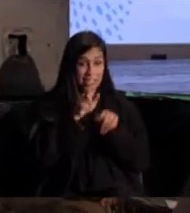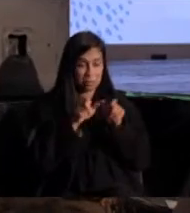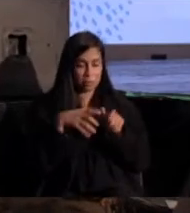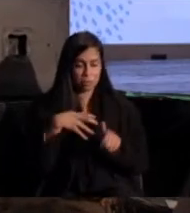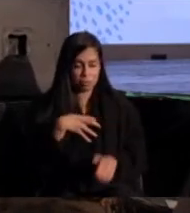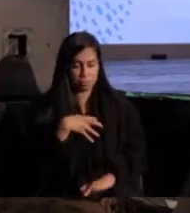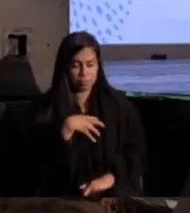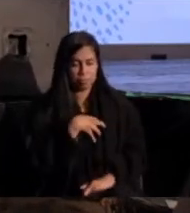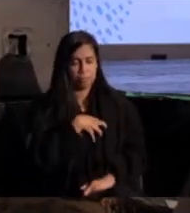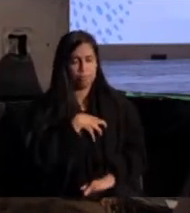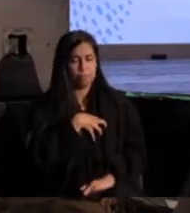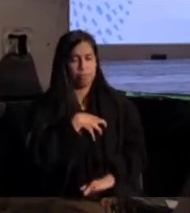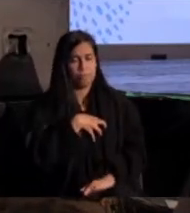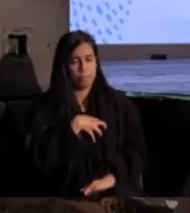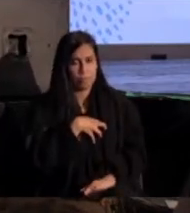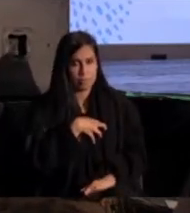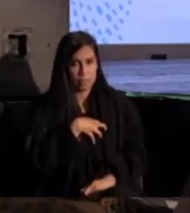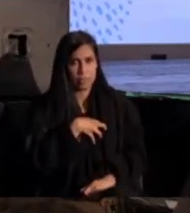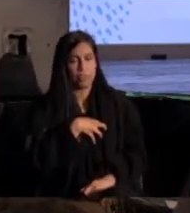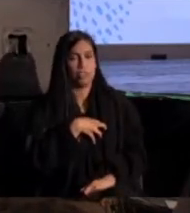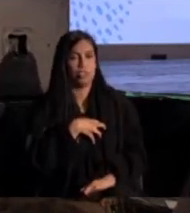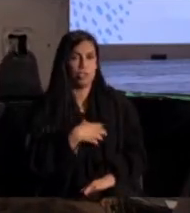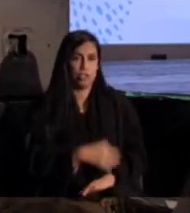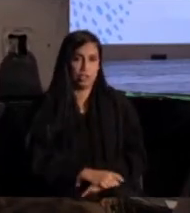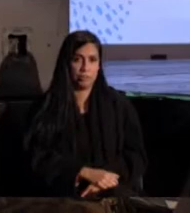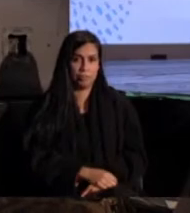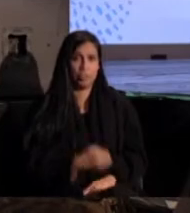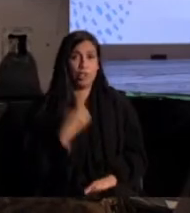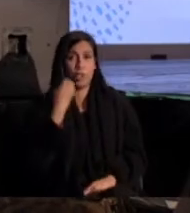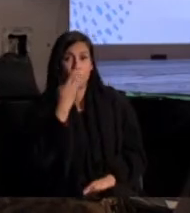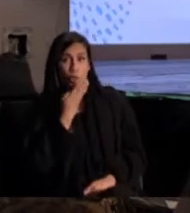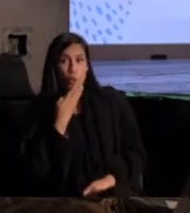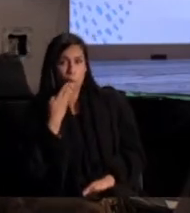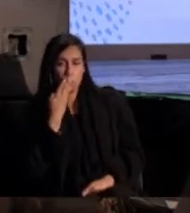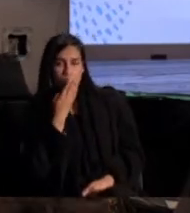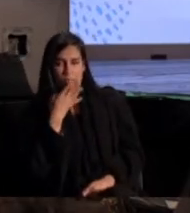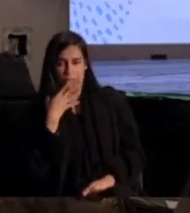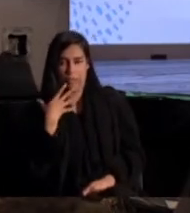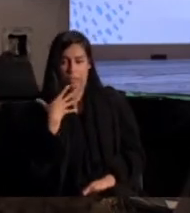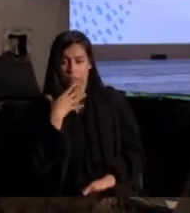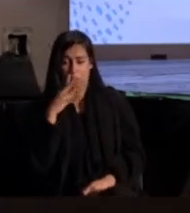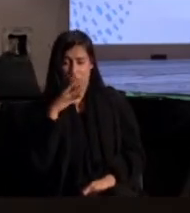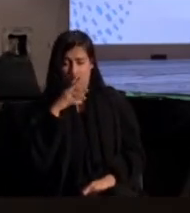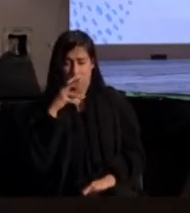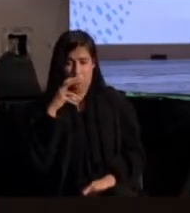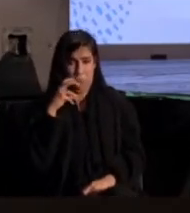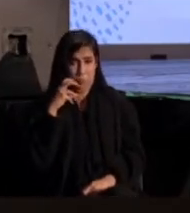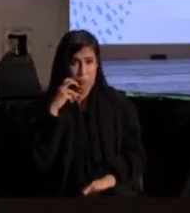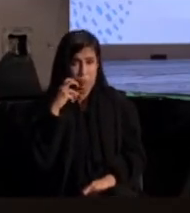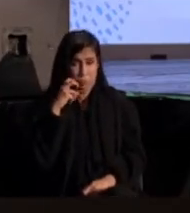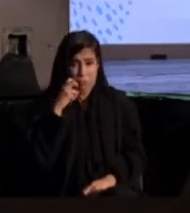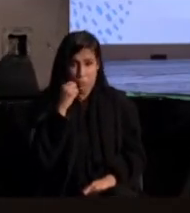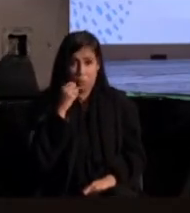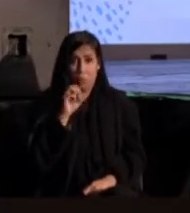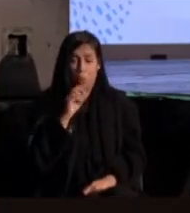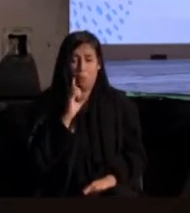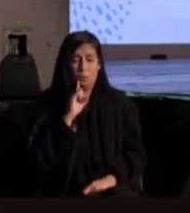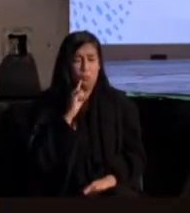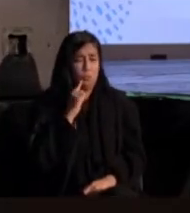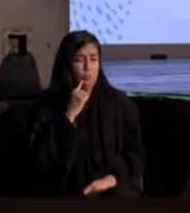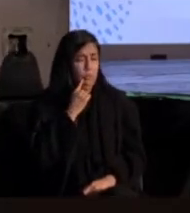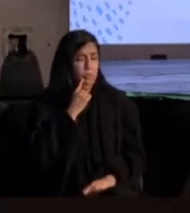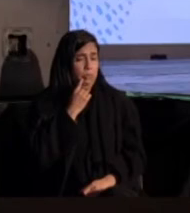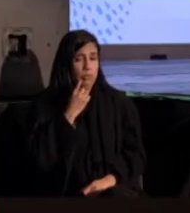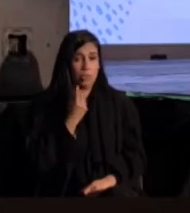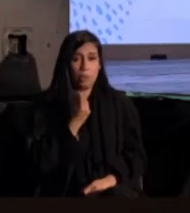você se envolve, quando você é mais doce, onde você é mais amargo, onde você aquilo azeda. Você